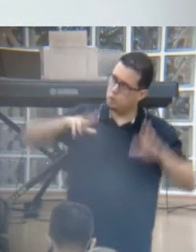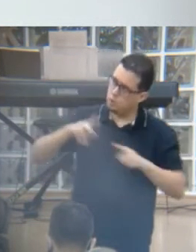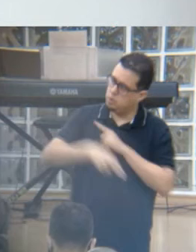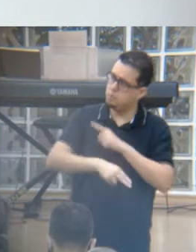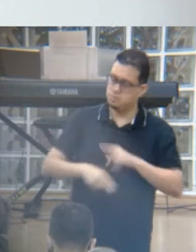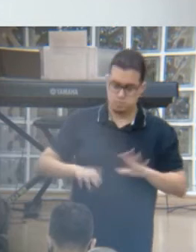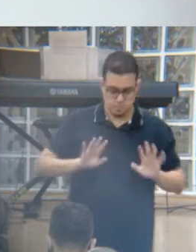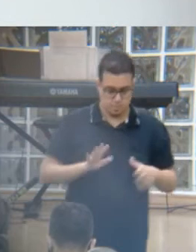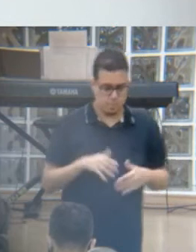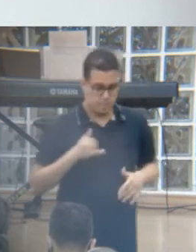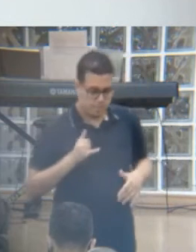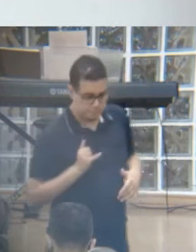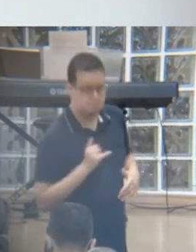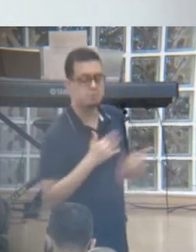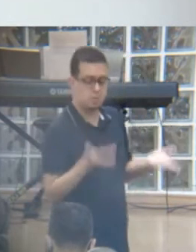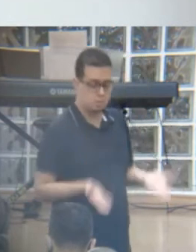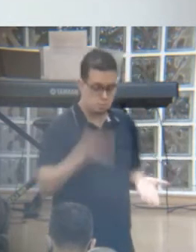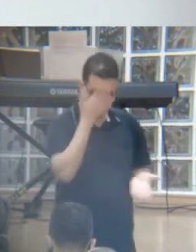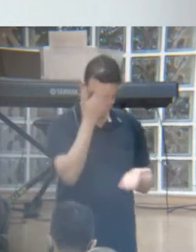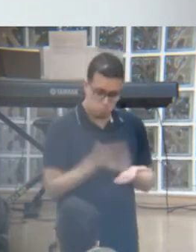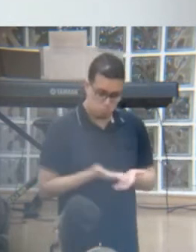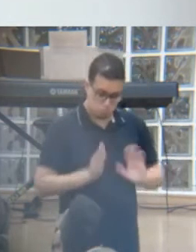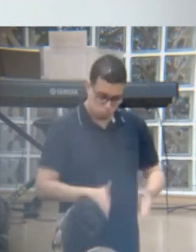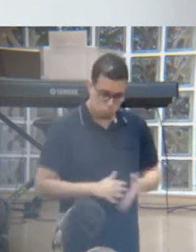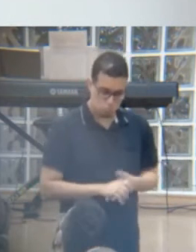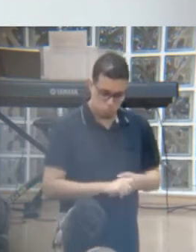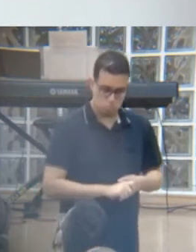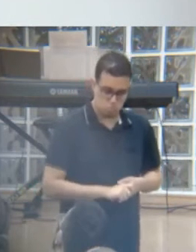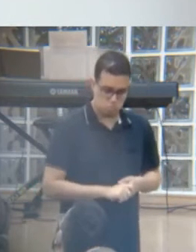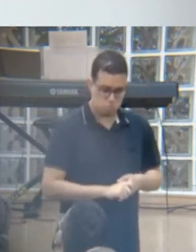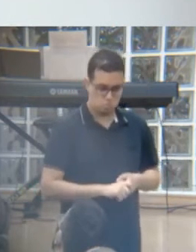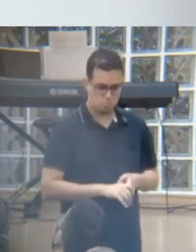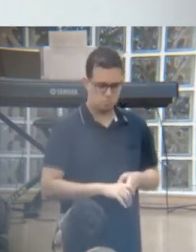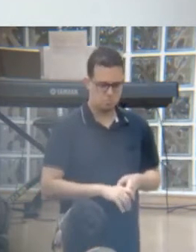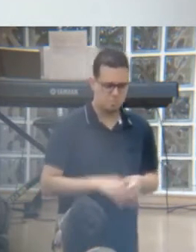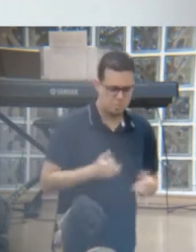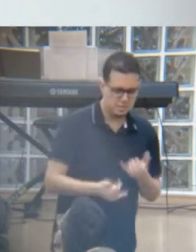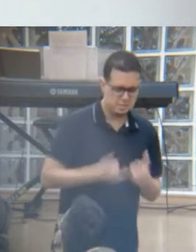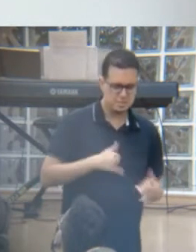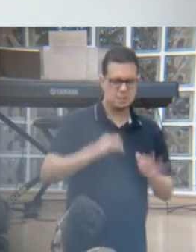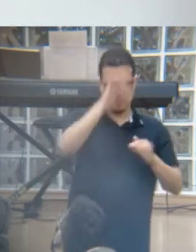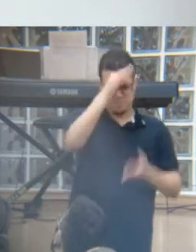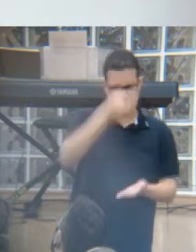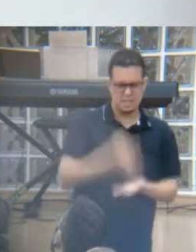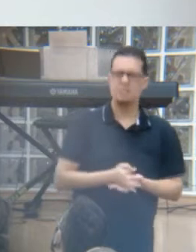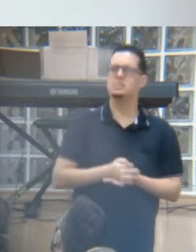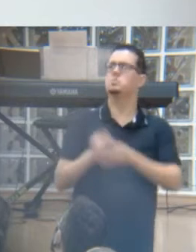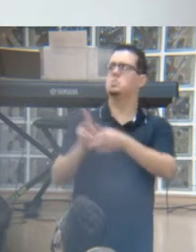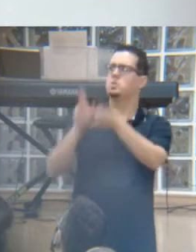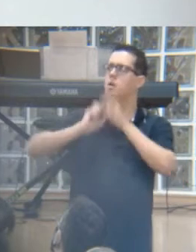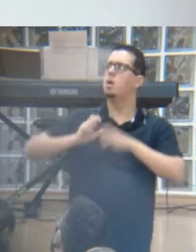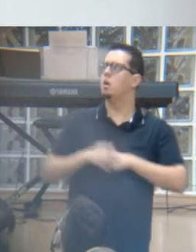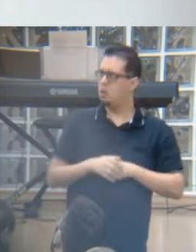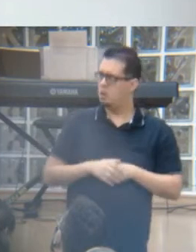Já estava crendo e vendo com os olhos da fé o juízo de Deus recair sobre o seu